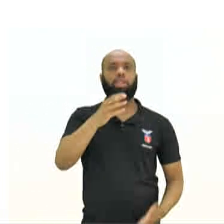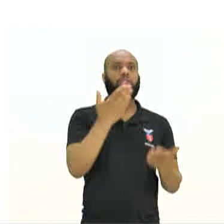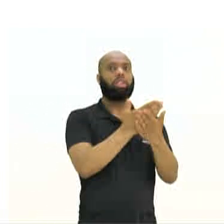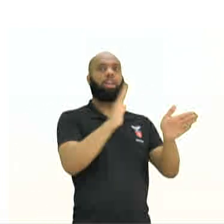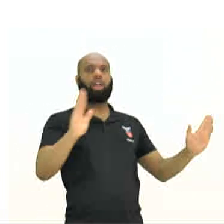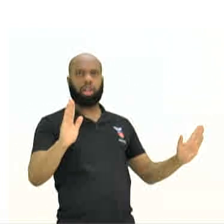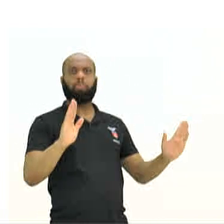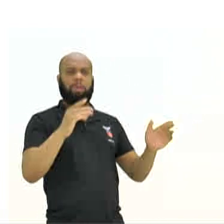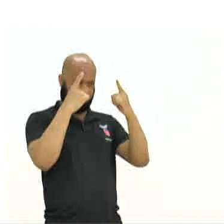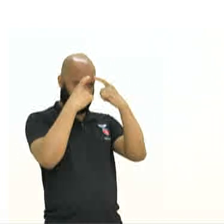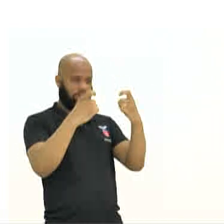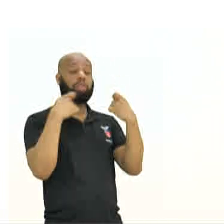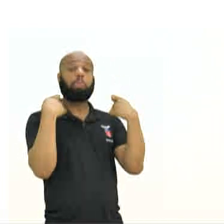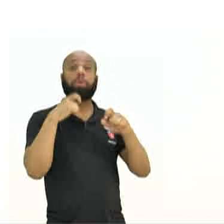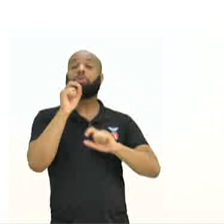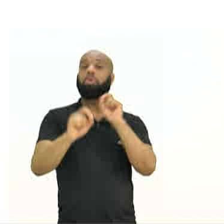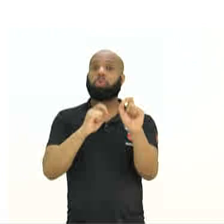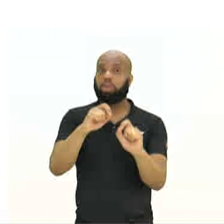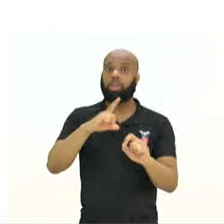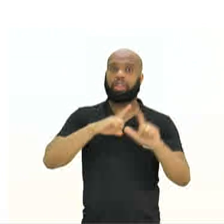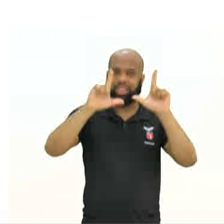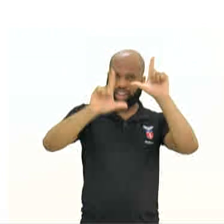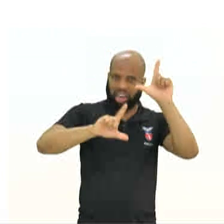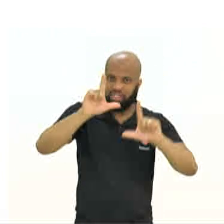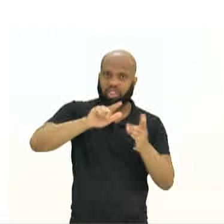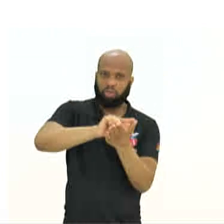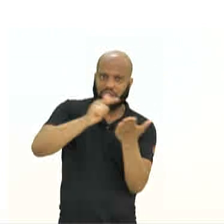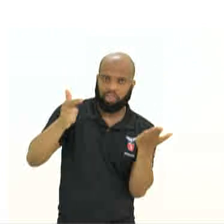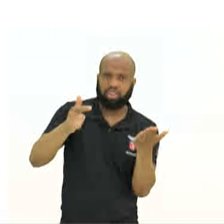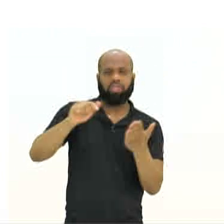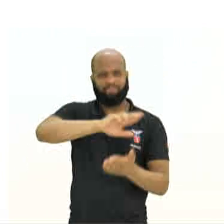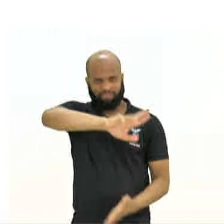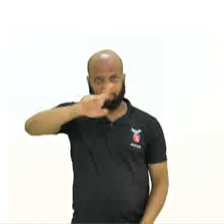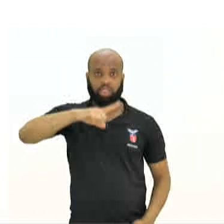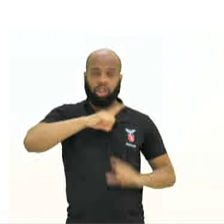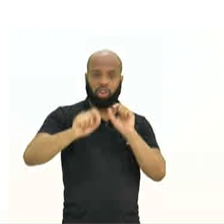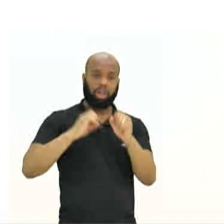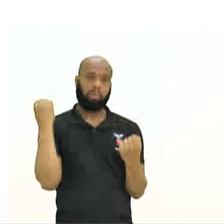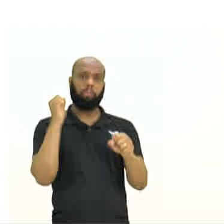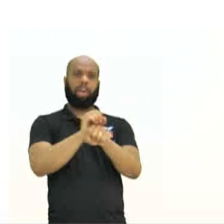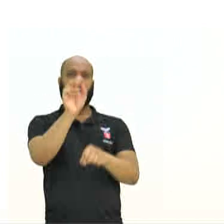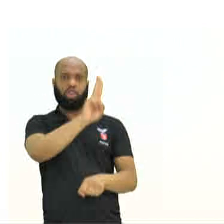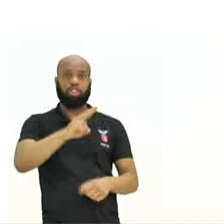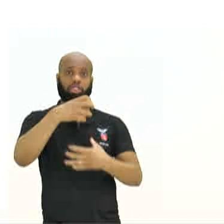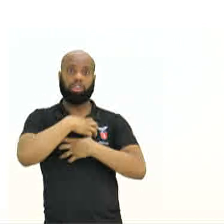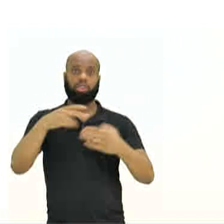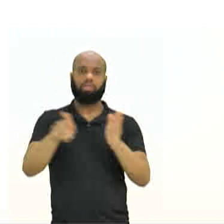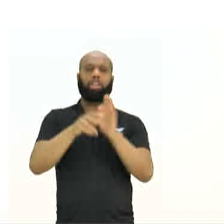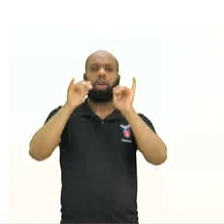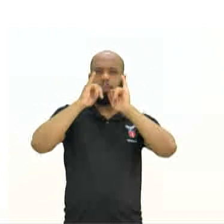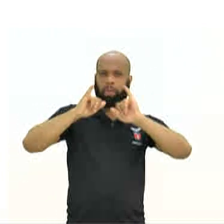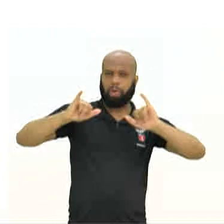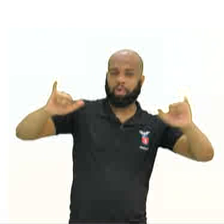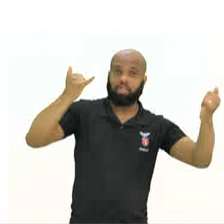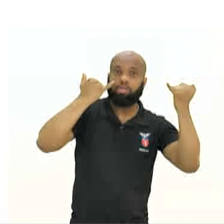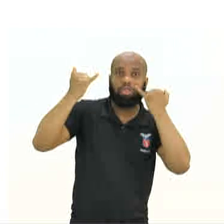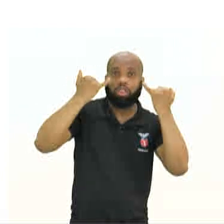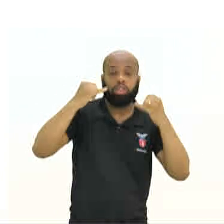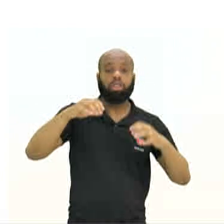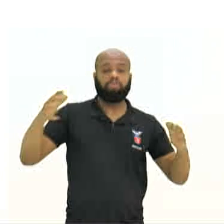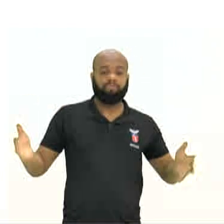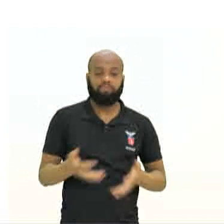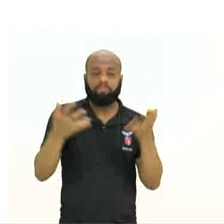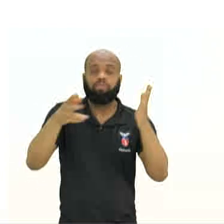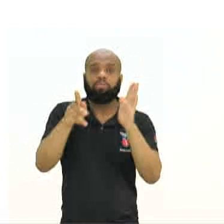erradicação seja possível, é necessário que as mídias deixem de utilizar sua capacidade de propagação de informação para